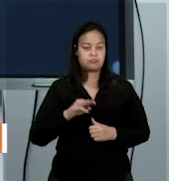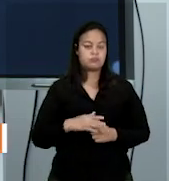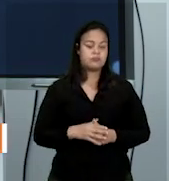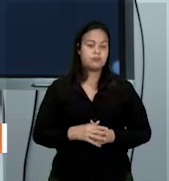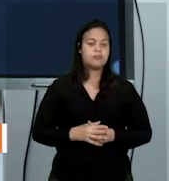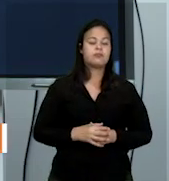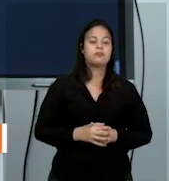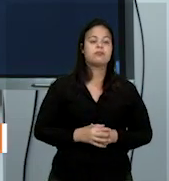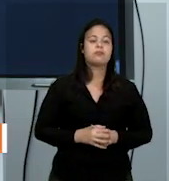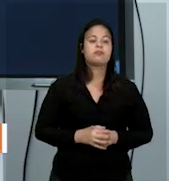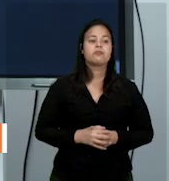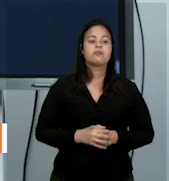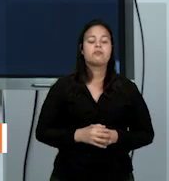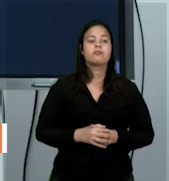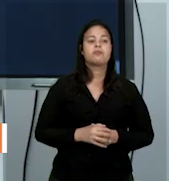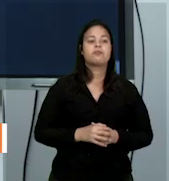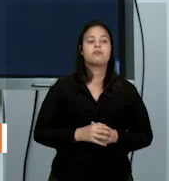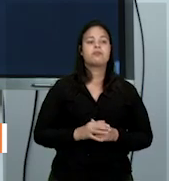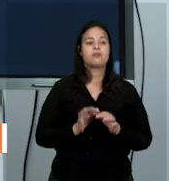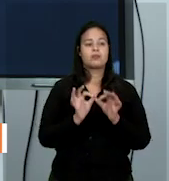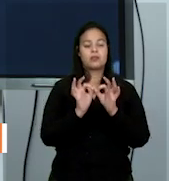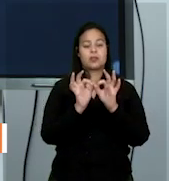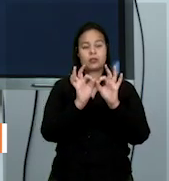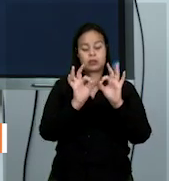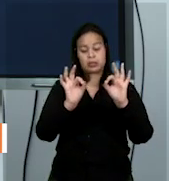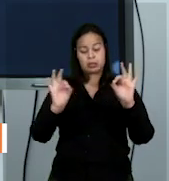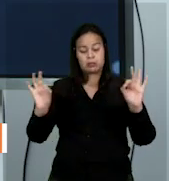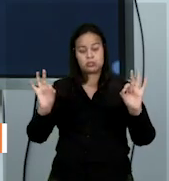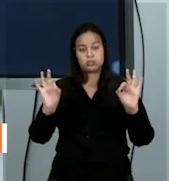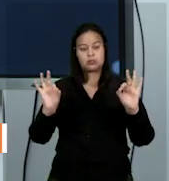Então, a medida de A